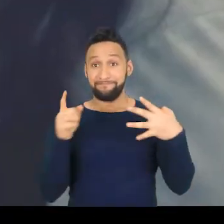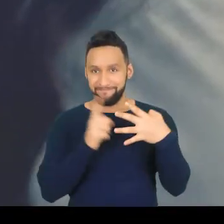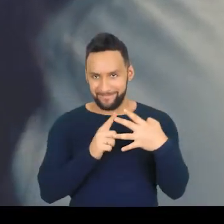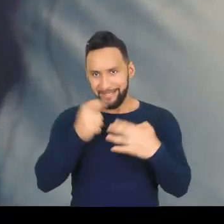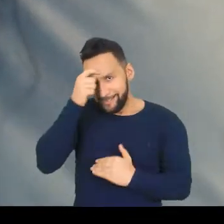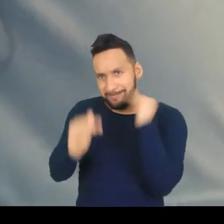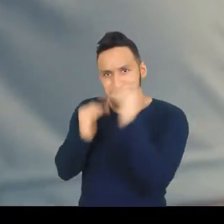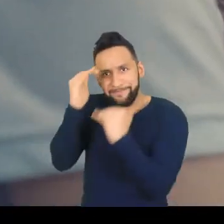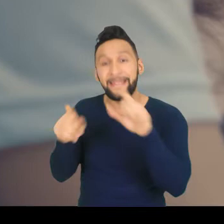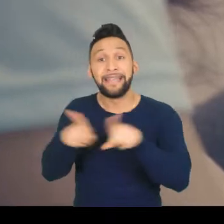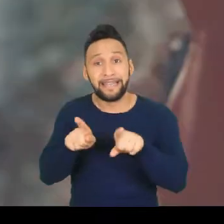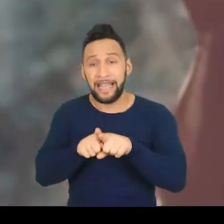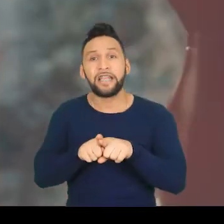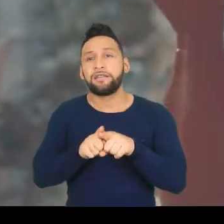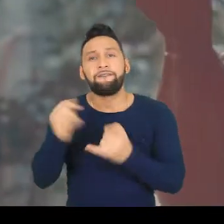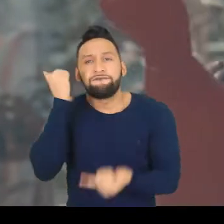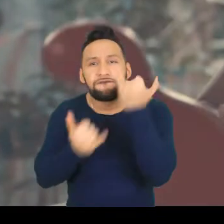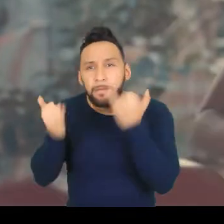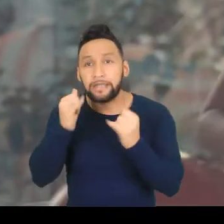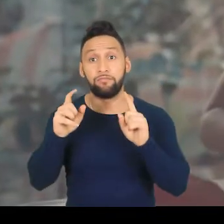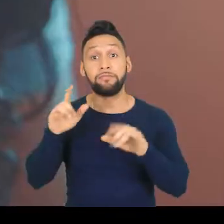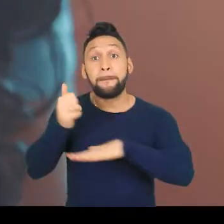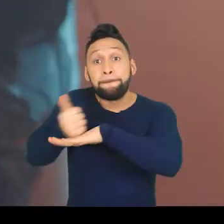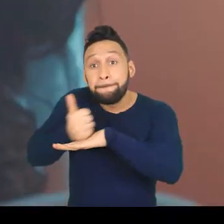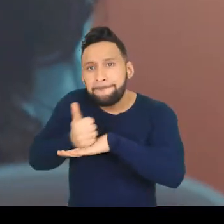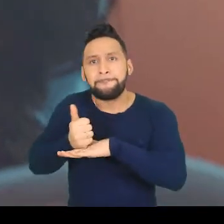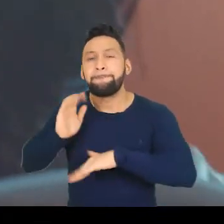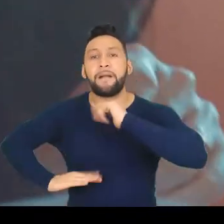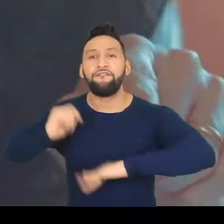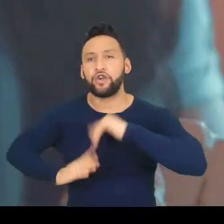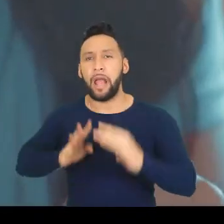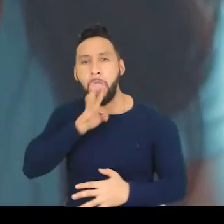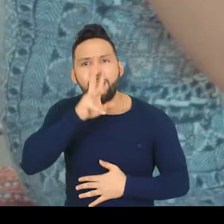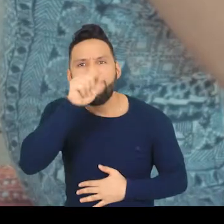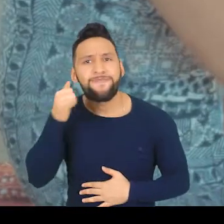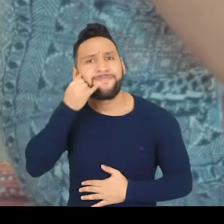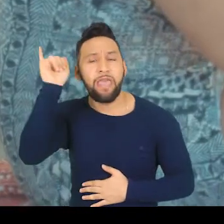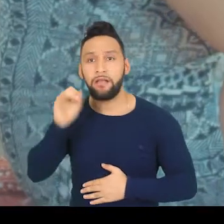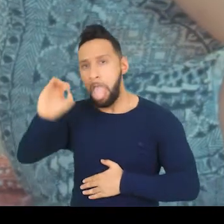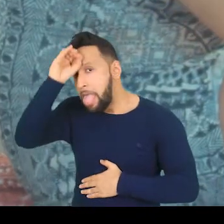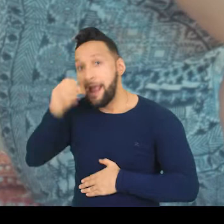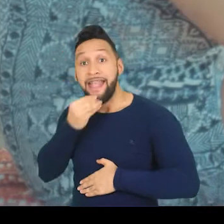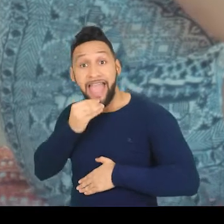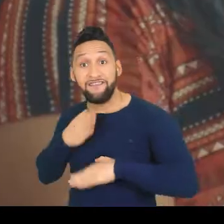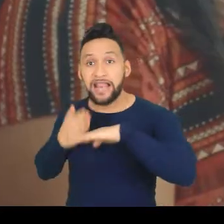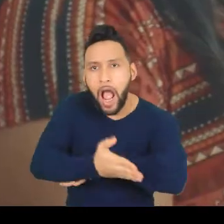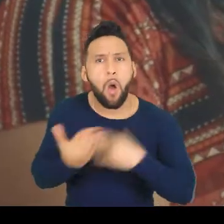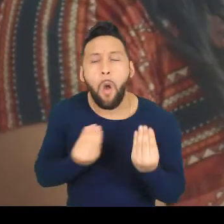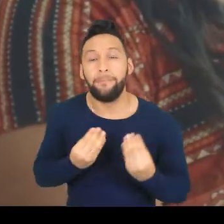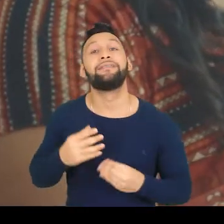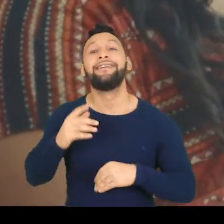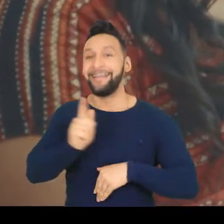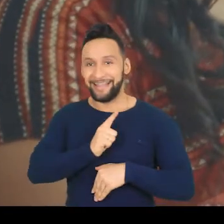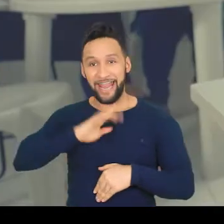O tempo de crescer inclui ainda a formação em desenvolvimento infantil para os profissionais que atendem as crianças e suas